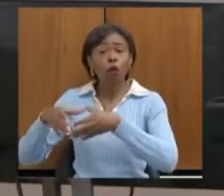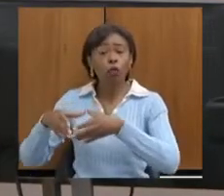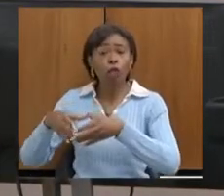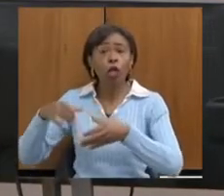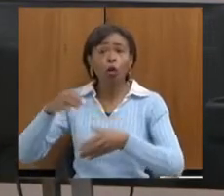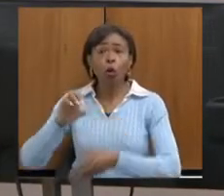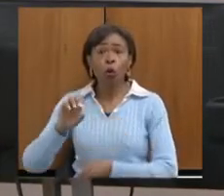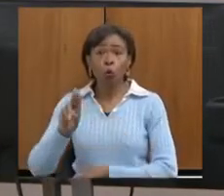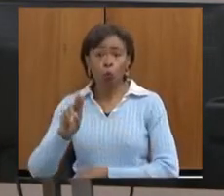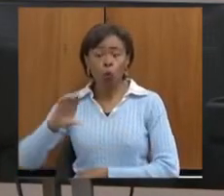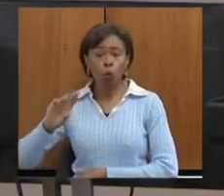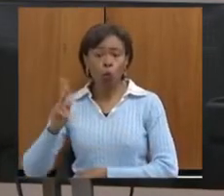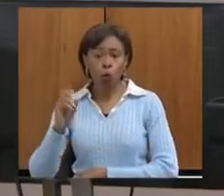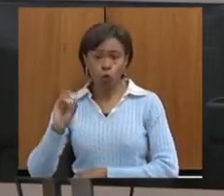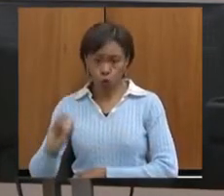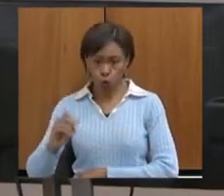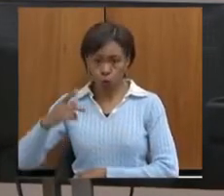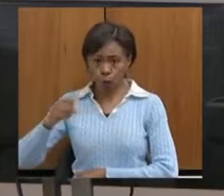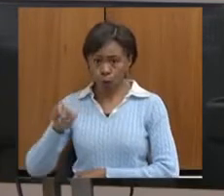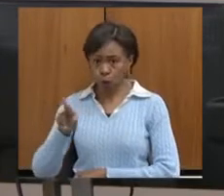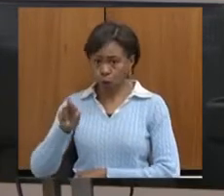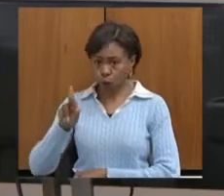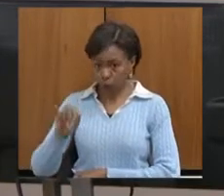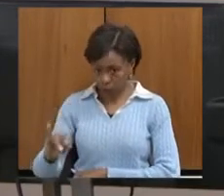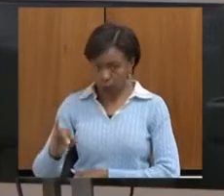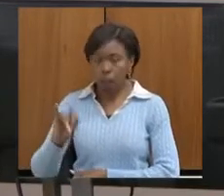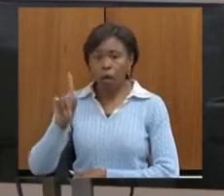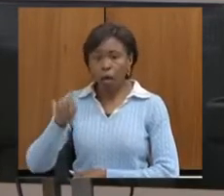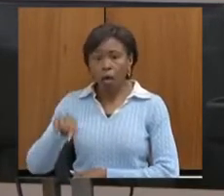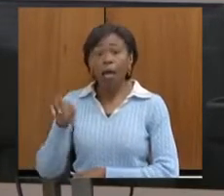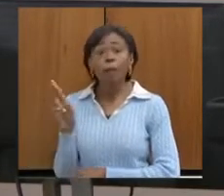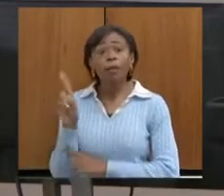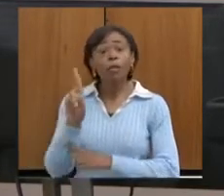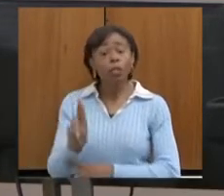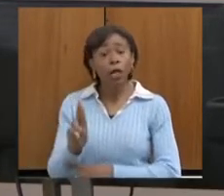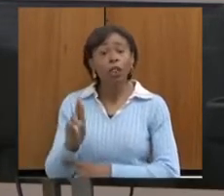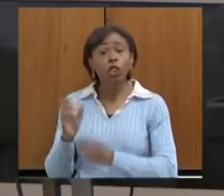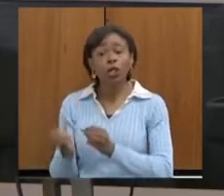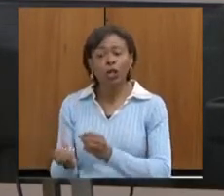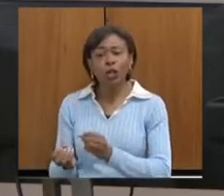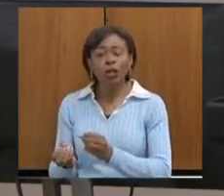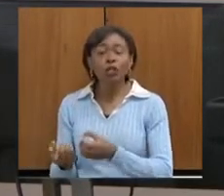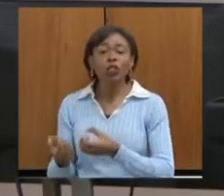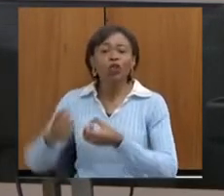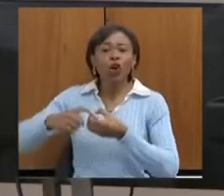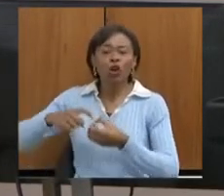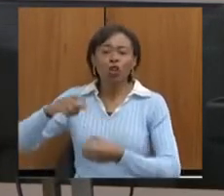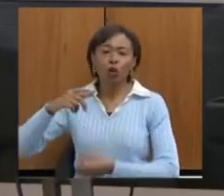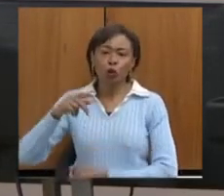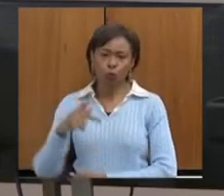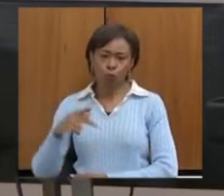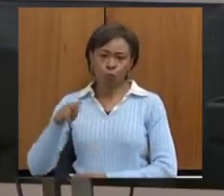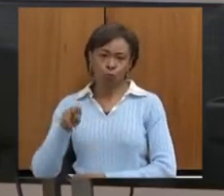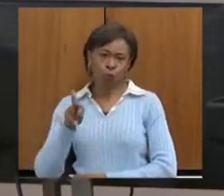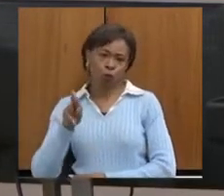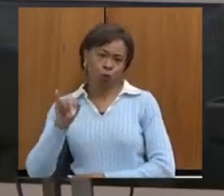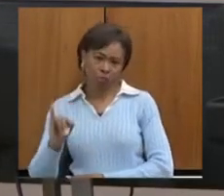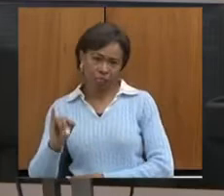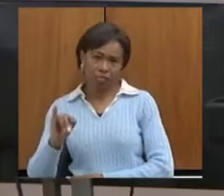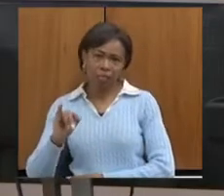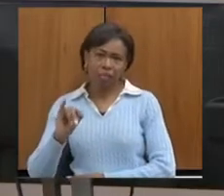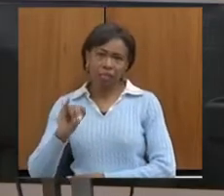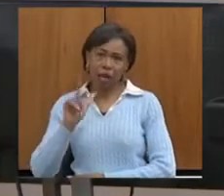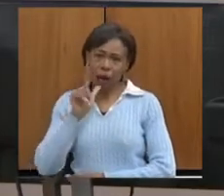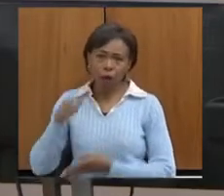Black Arrow Pure e representante do movimento de ressurgência Pure na bacia do Rio Doce que disporá de